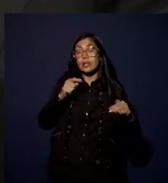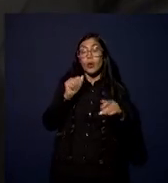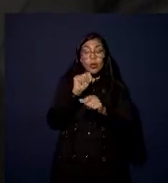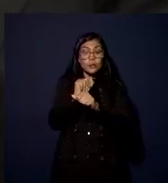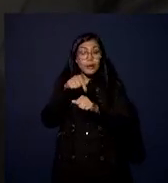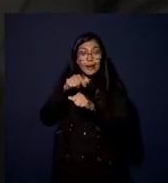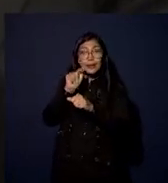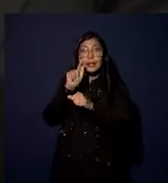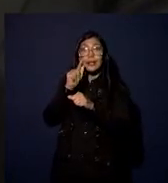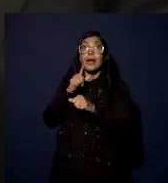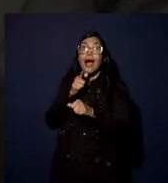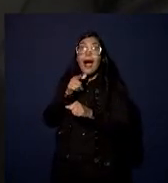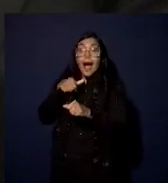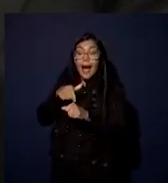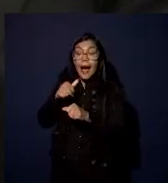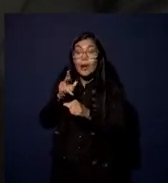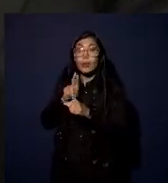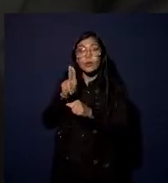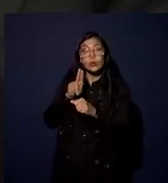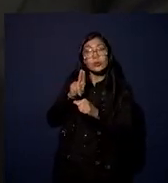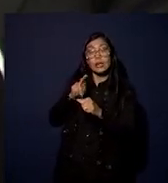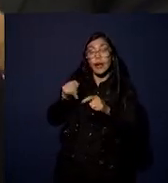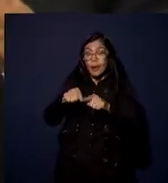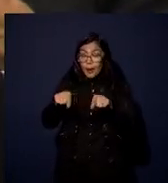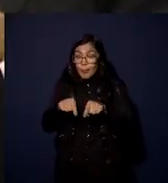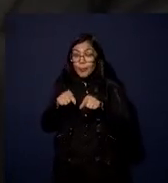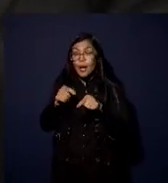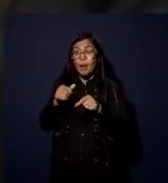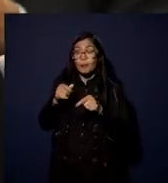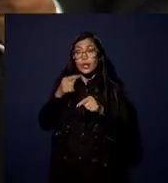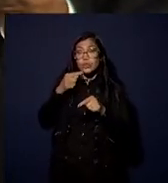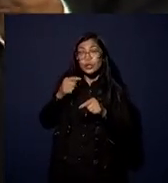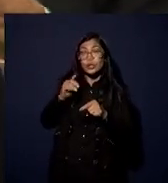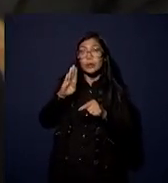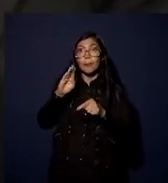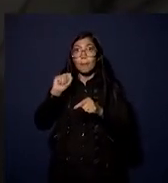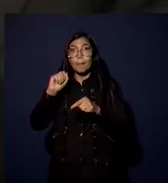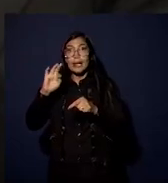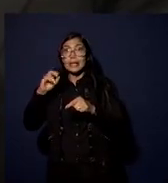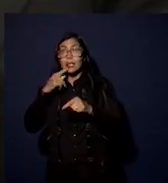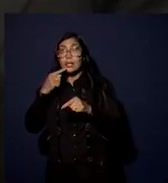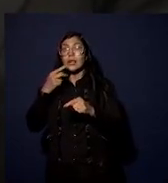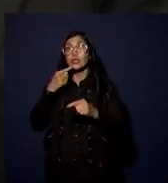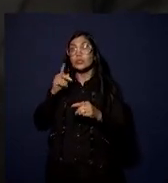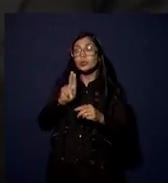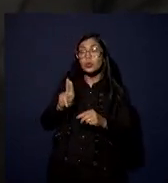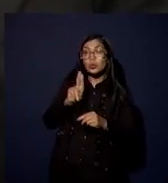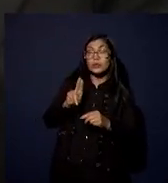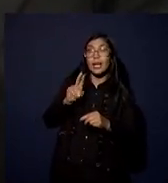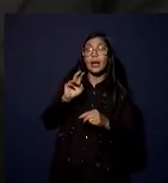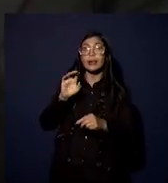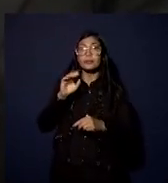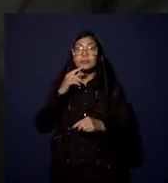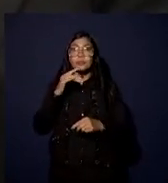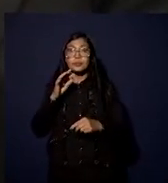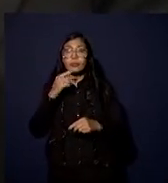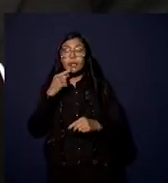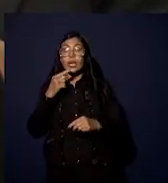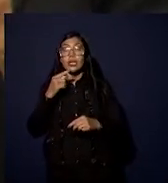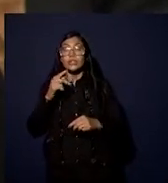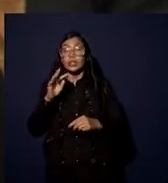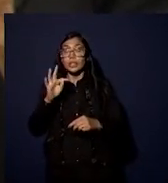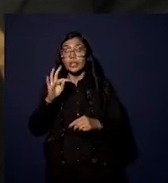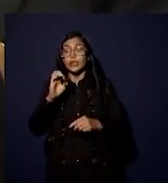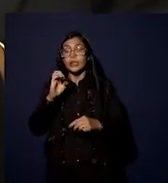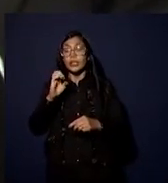então existem n oportunidades não só para mencionar a questão dos fertilizantes que o Brasil ainda é um dependente né de